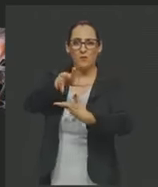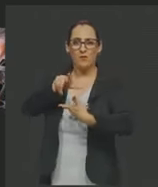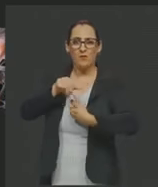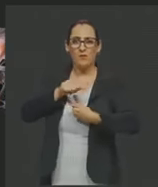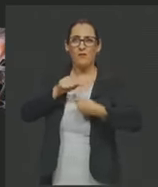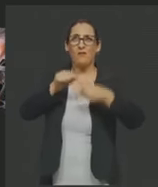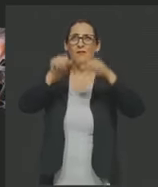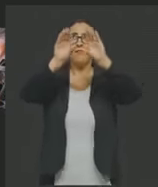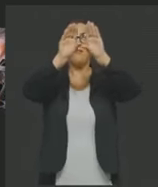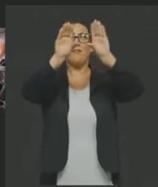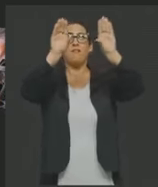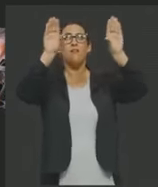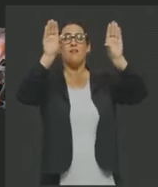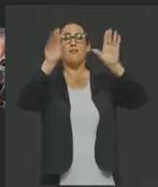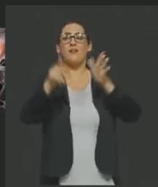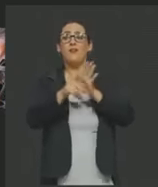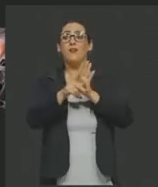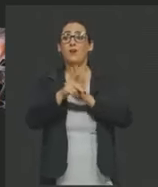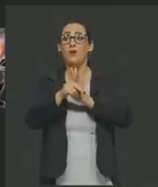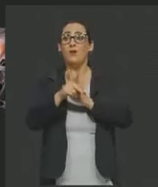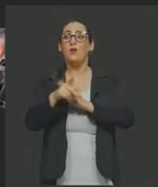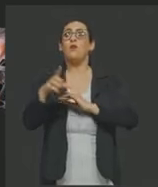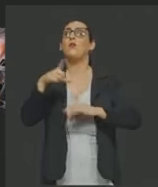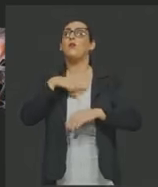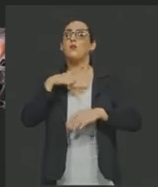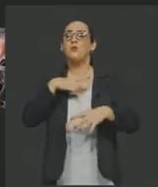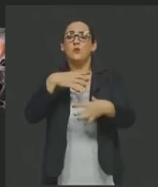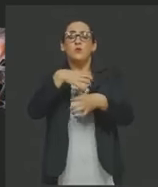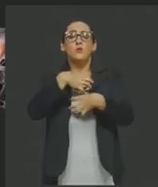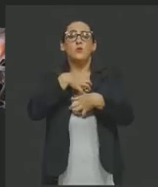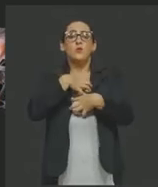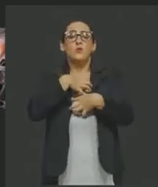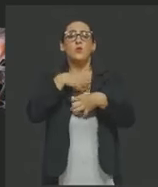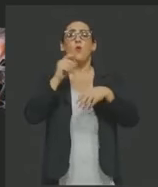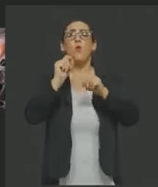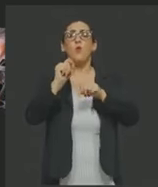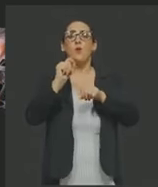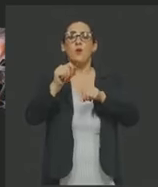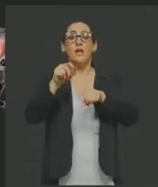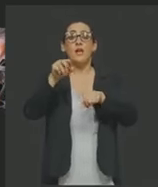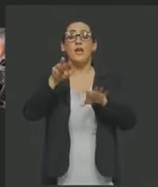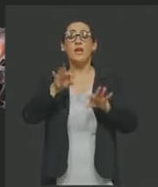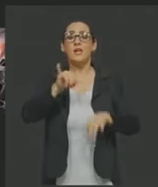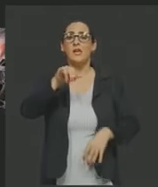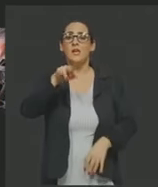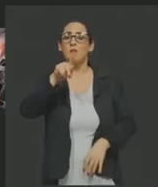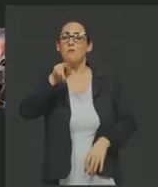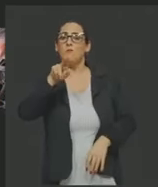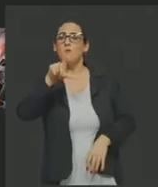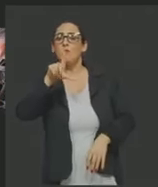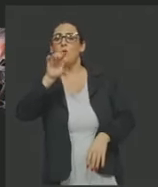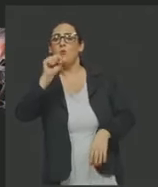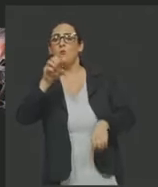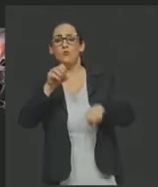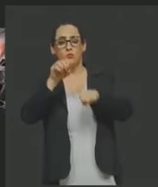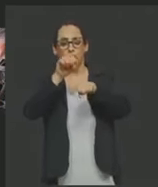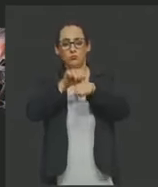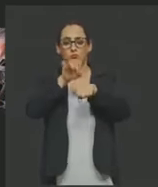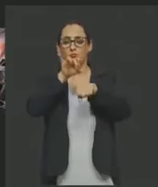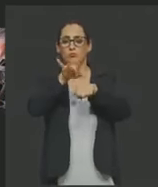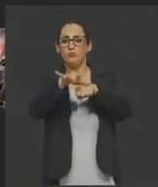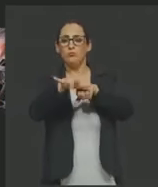mostrando o sentido do impulso nervoso. Eu vou explicar daqui a pouco o impulso nervoso. O impulso ele passa sempre do dendrito e caminha